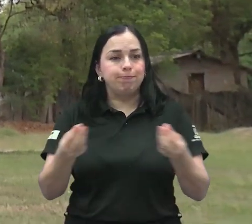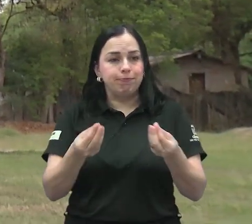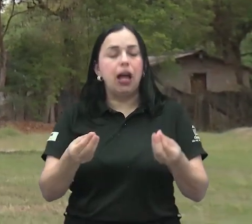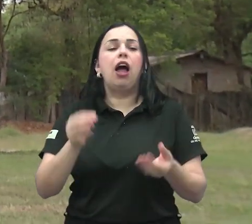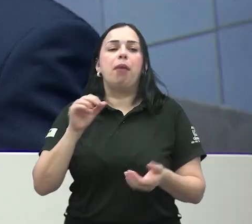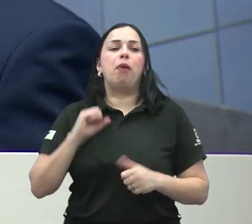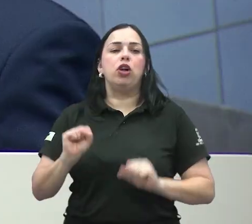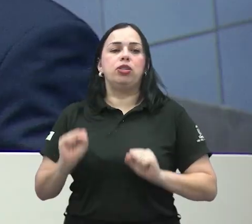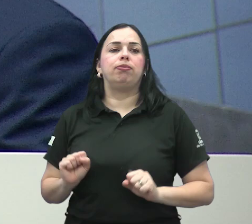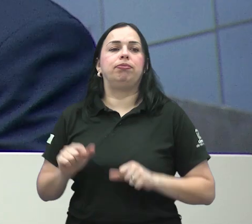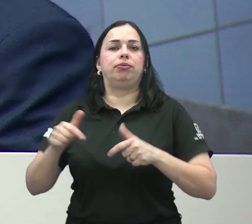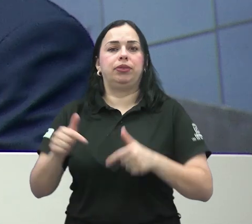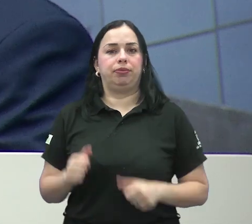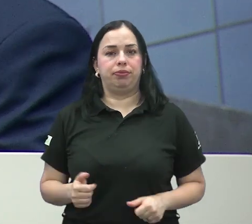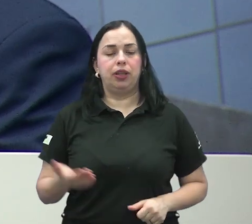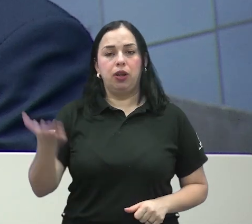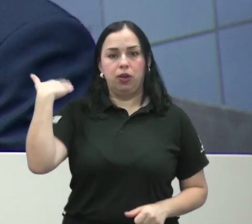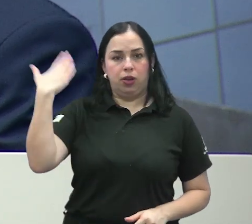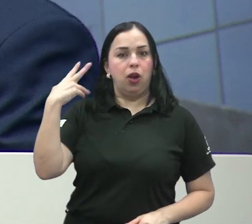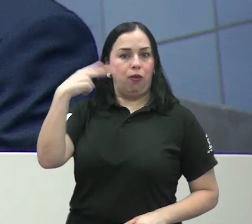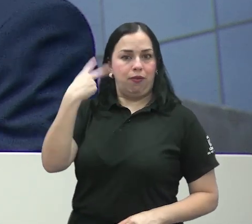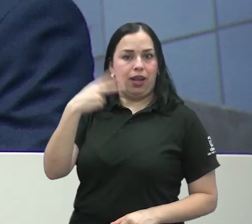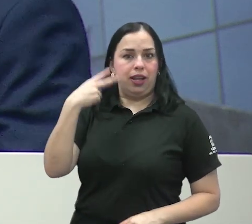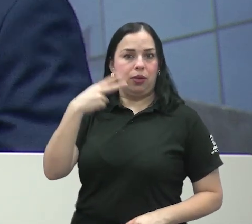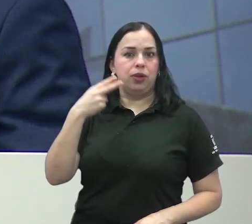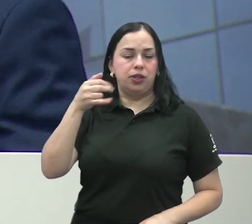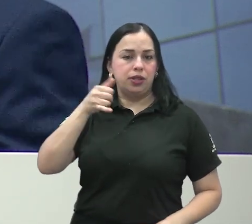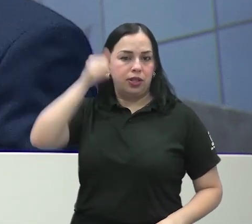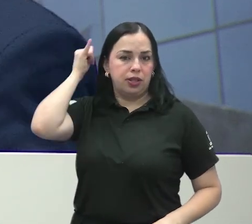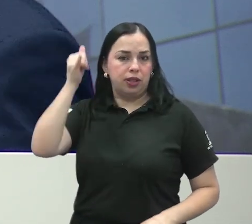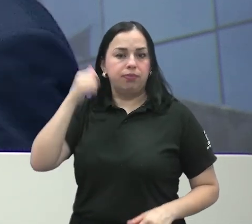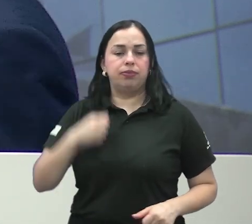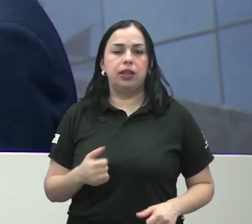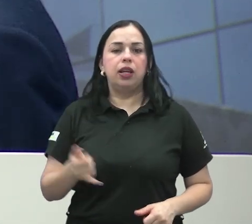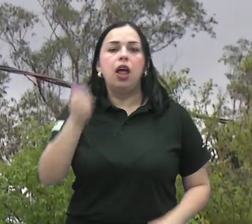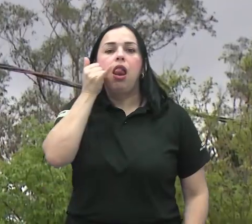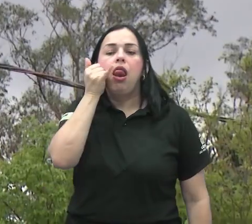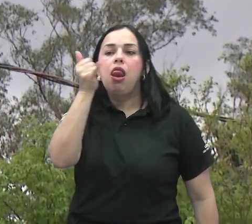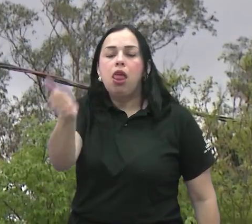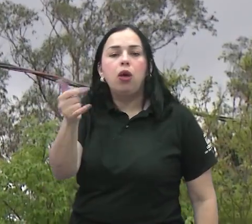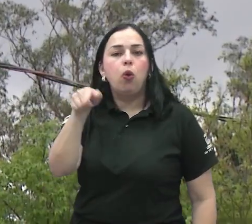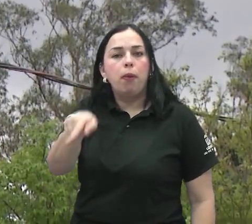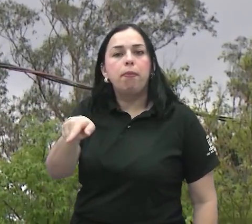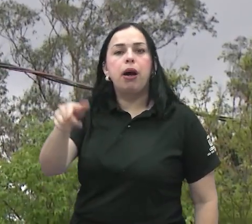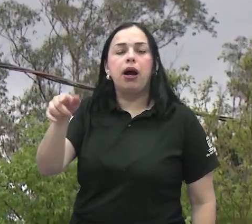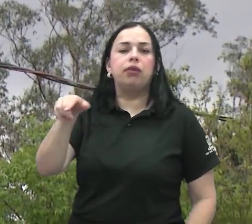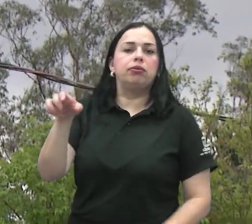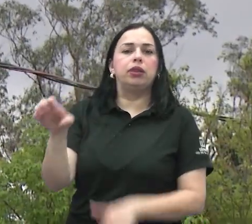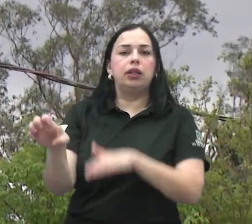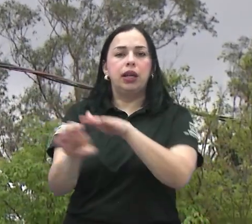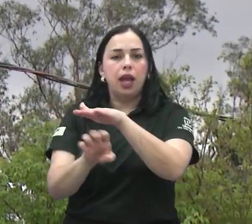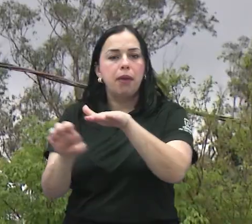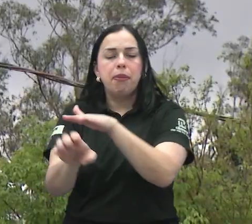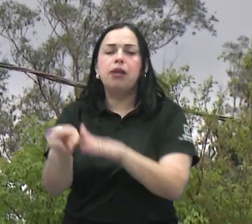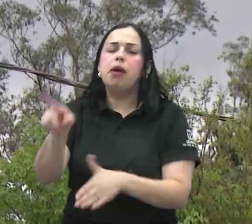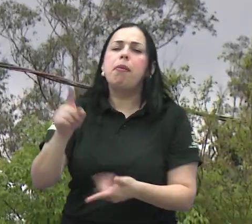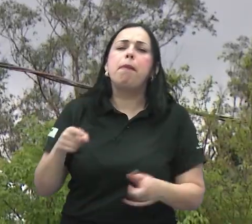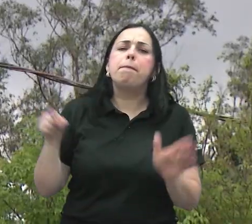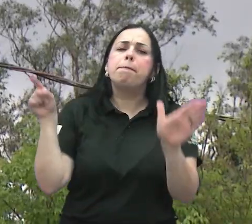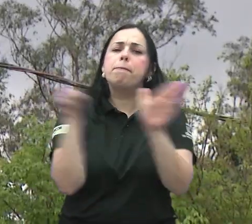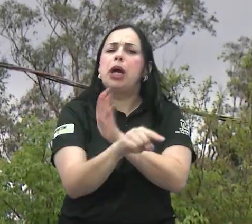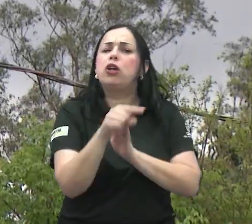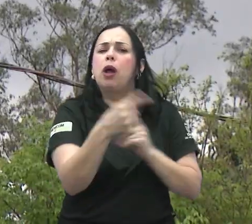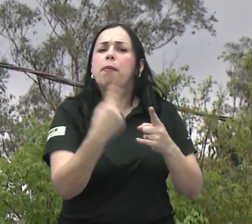falta dele. Na última vez aqui na comunidade, o vereador Sidney Campos entrou em contato com a concessionária